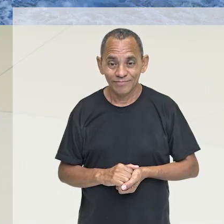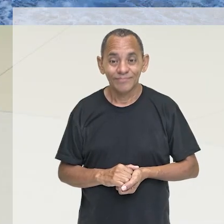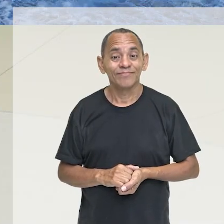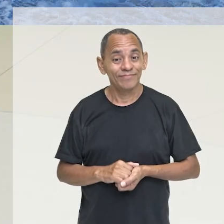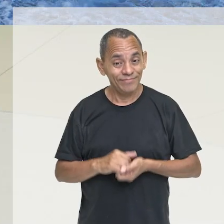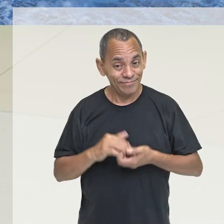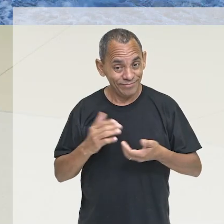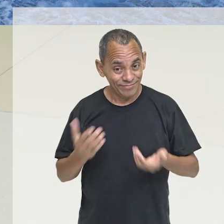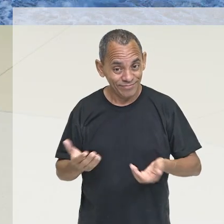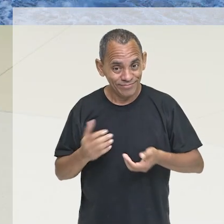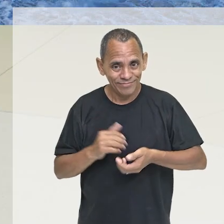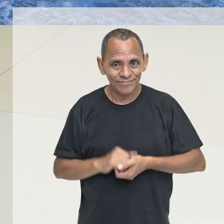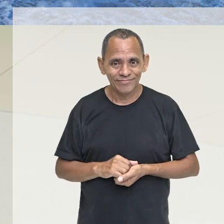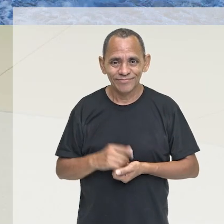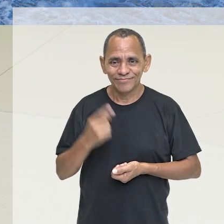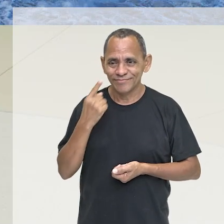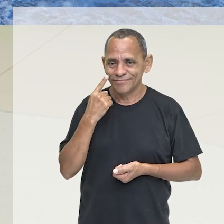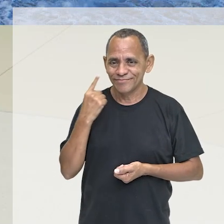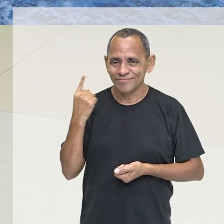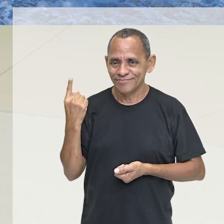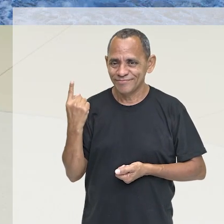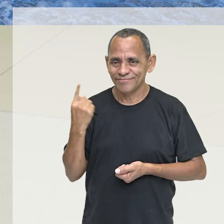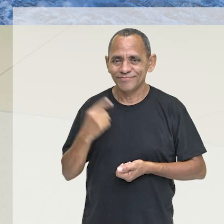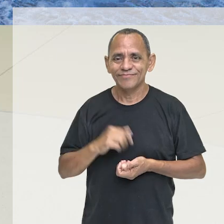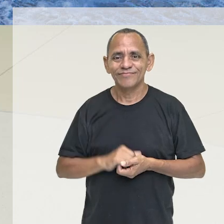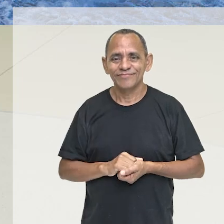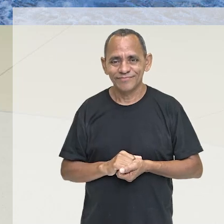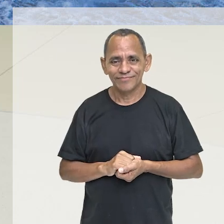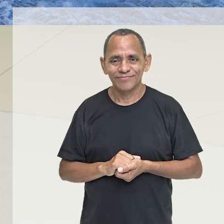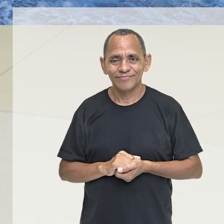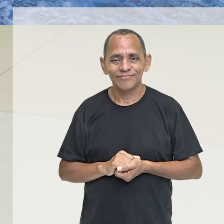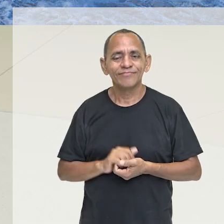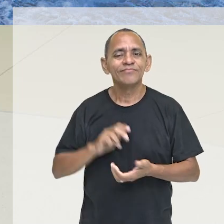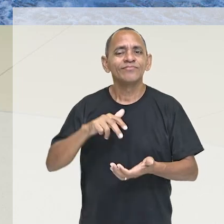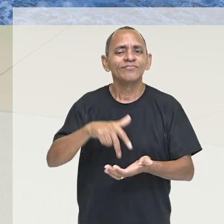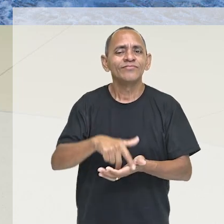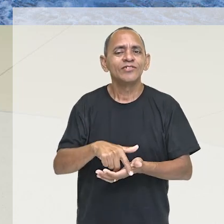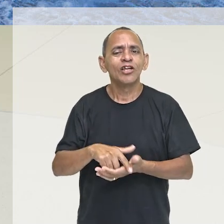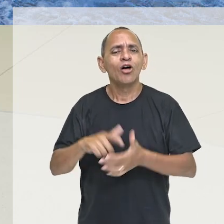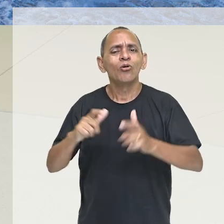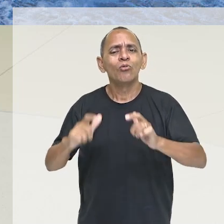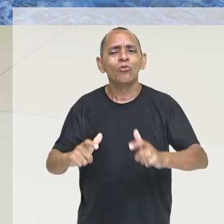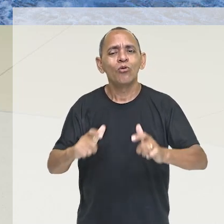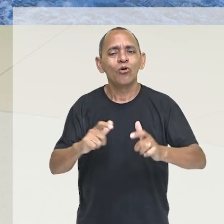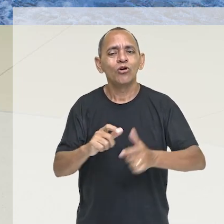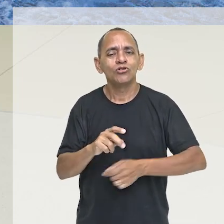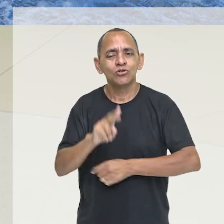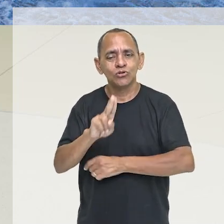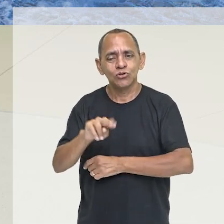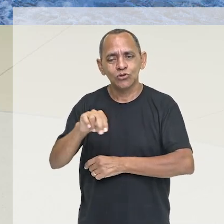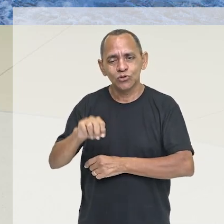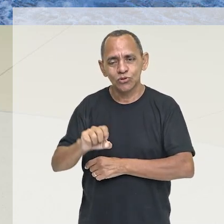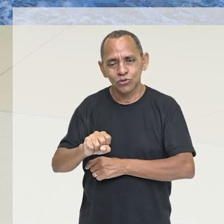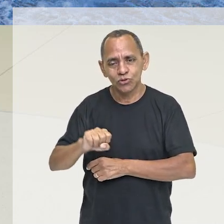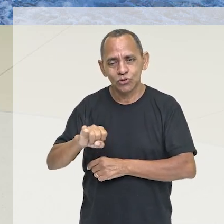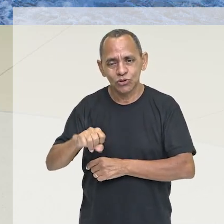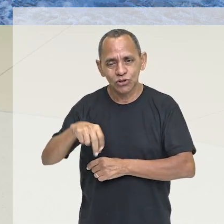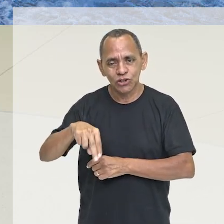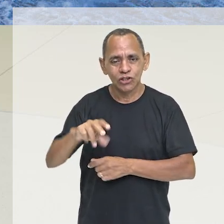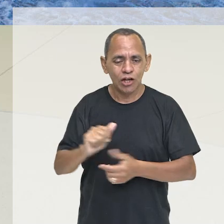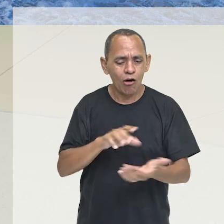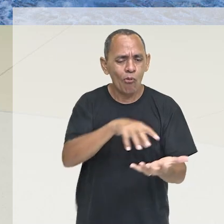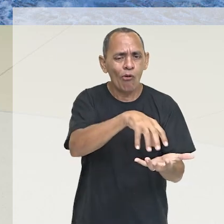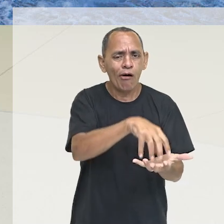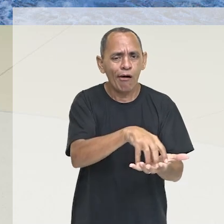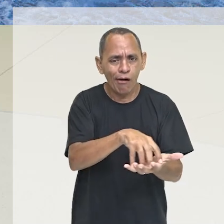Muito bem, pessoal. Olha onde estamos. Estamos aqui em uma usina hidrelétrica. E o que tem